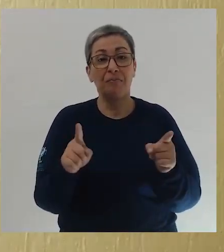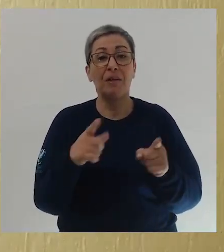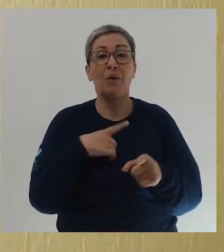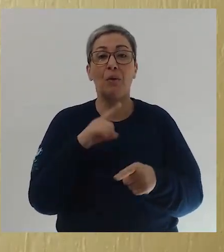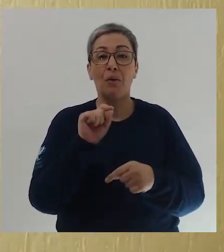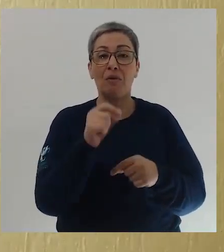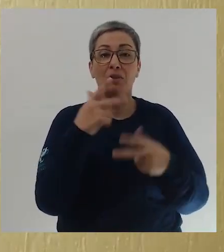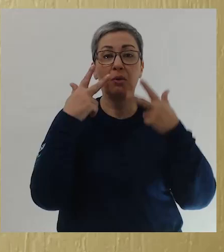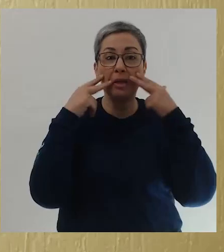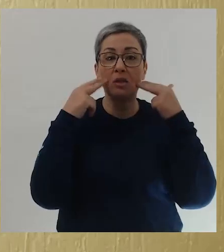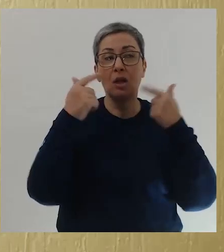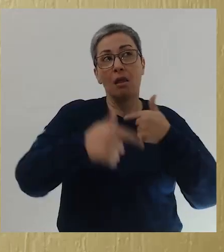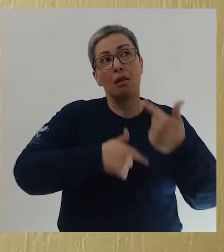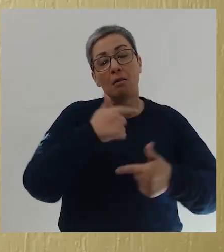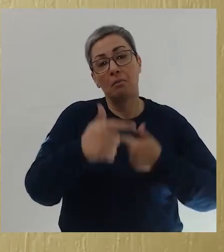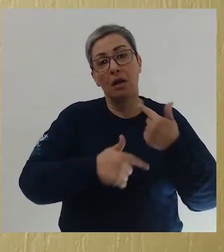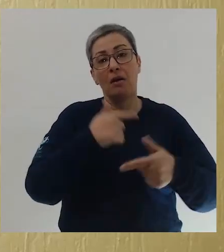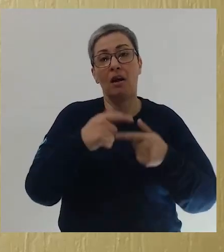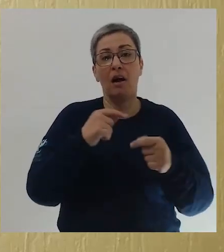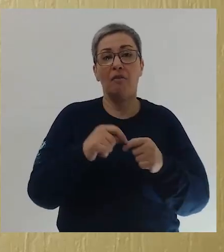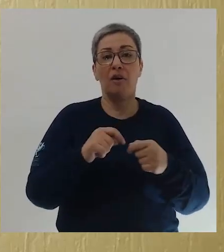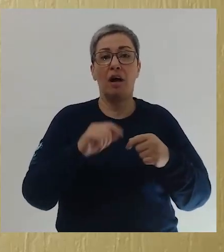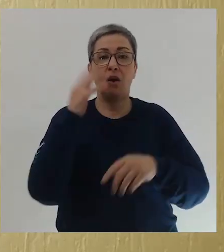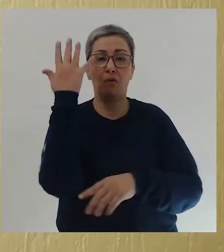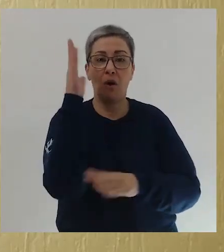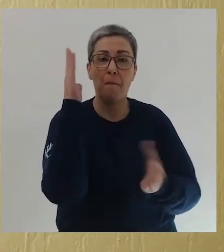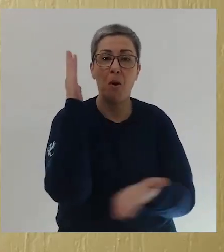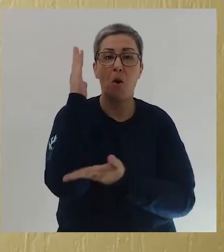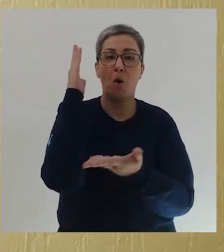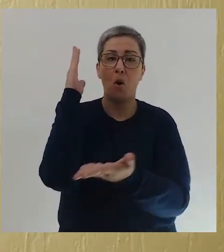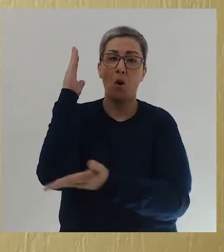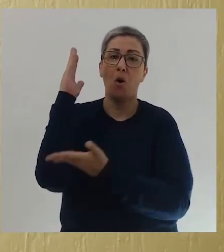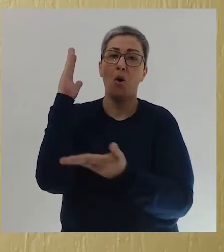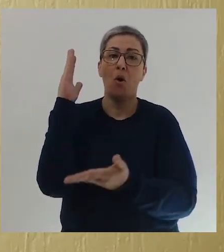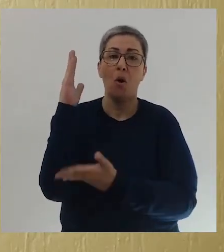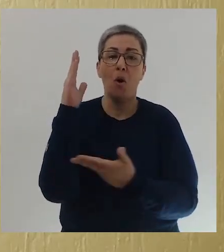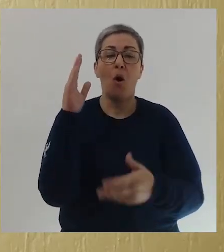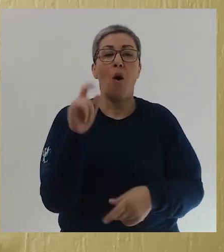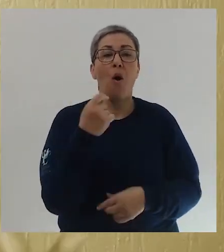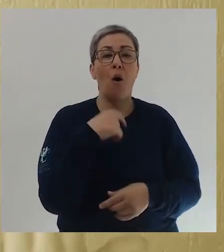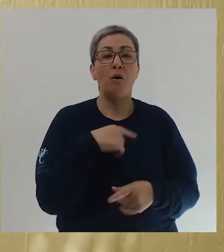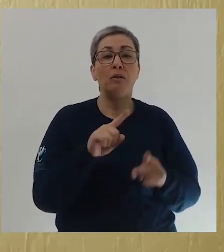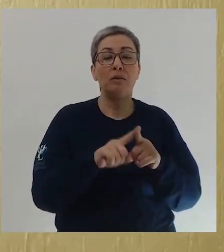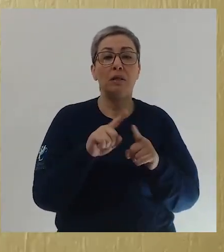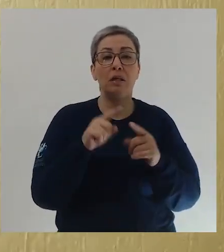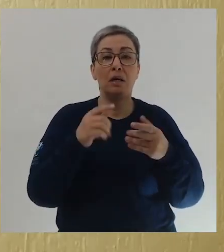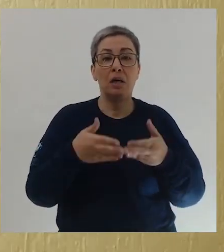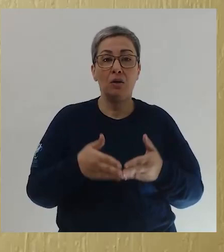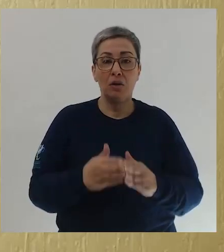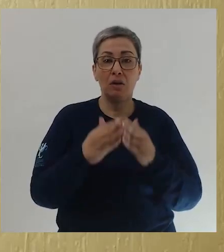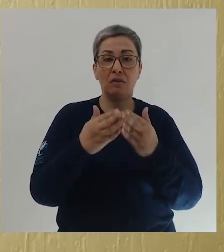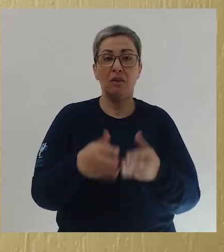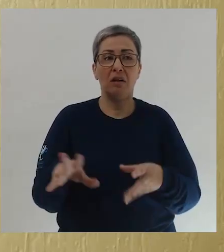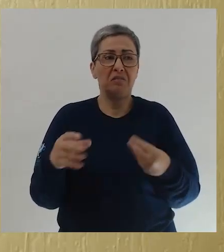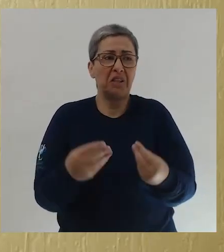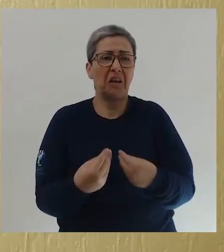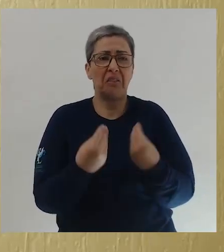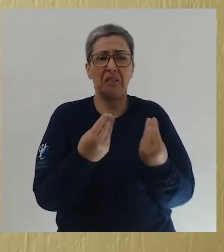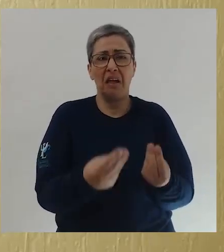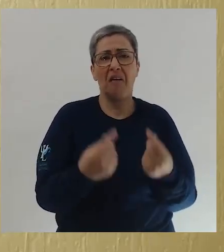troca. Então, os índios trabalhavam, por exemplo, cortando as árvores, né? Tinha um pau-brasil e carregando os navios em troca